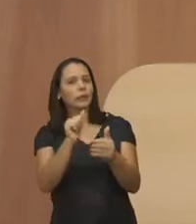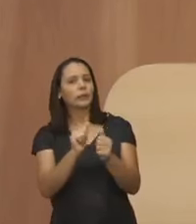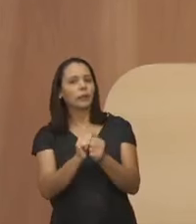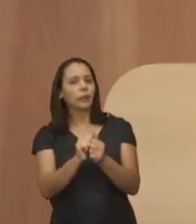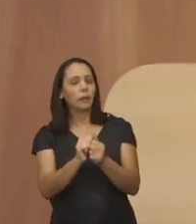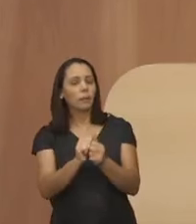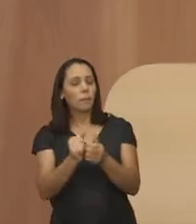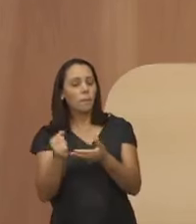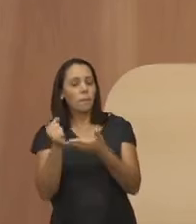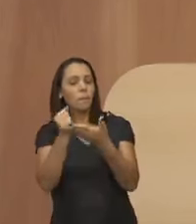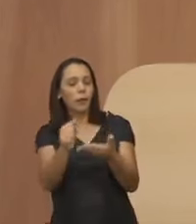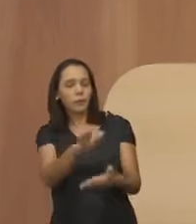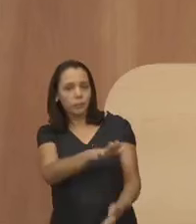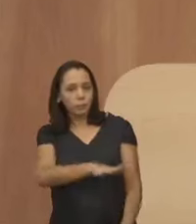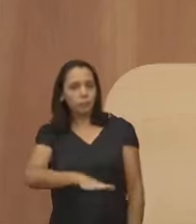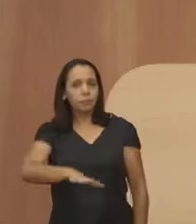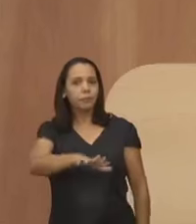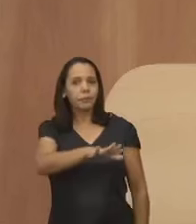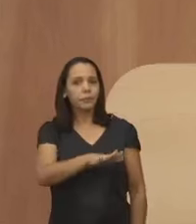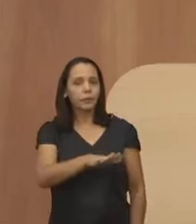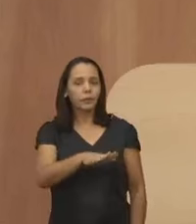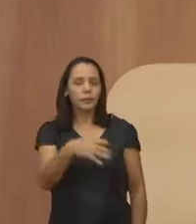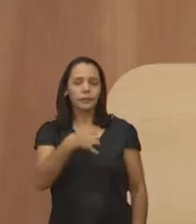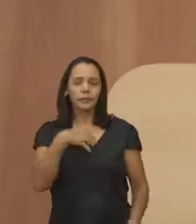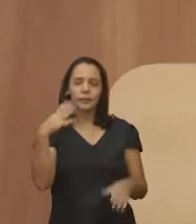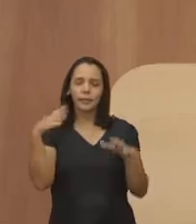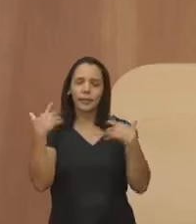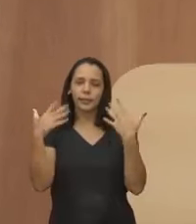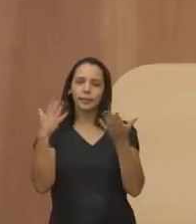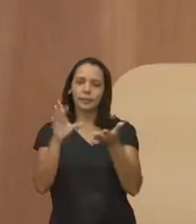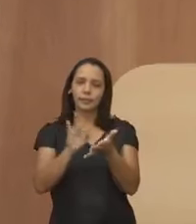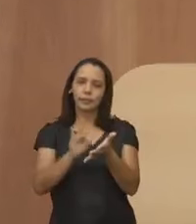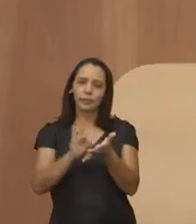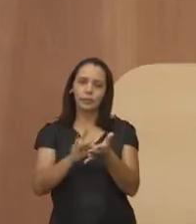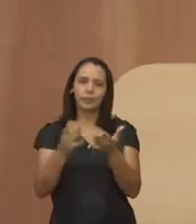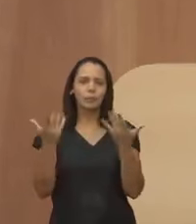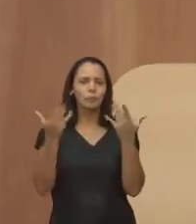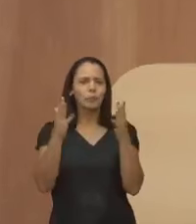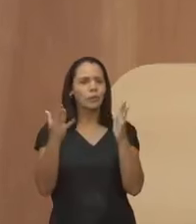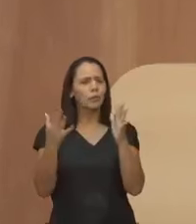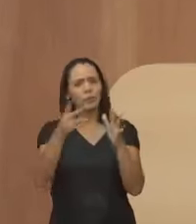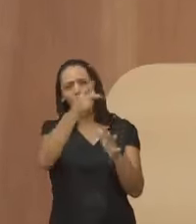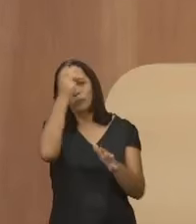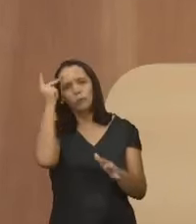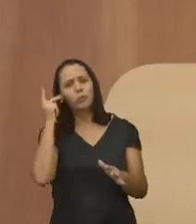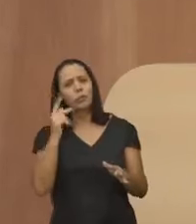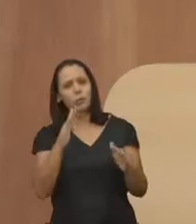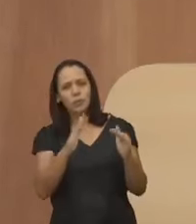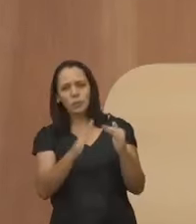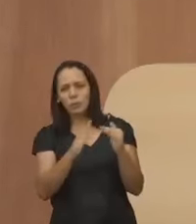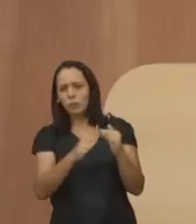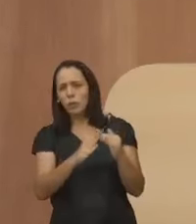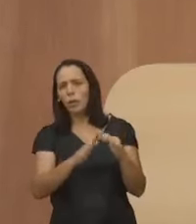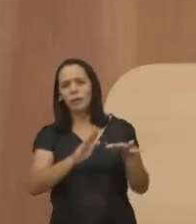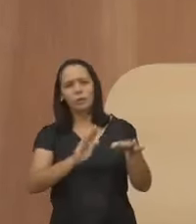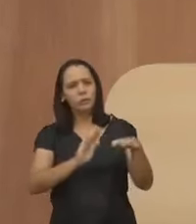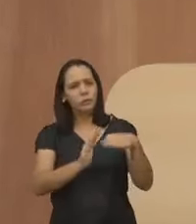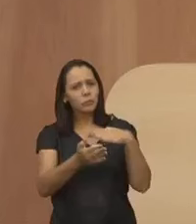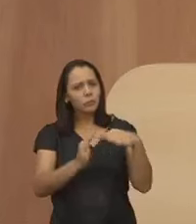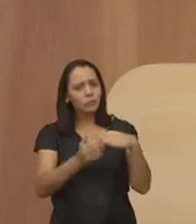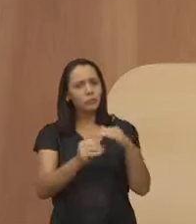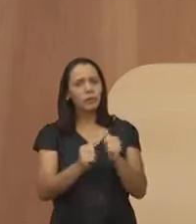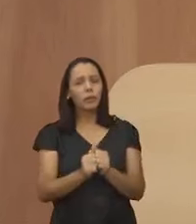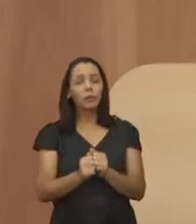região necessita e merece, é uma grande alegria para nós. Então, parabéns a todos os moradores do Veraneio Jal, a ANVI